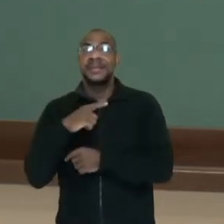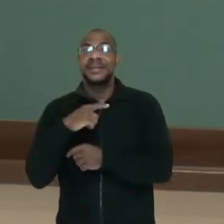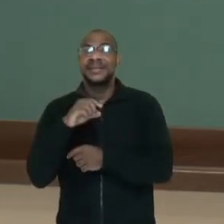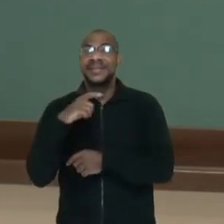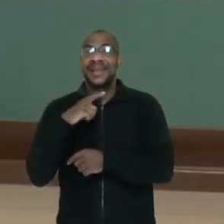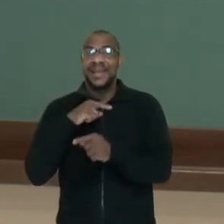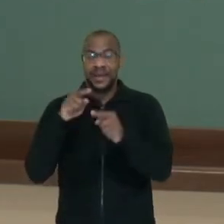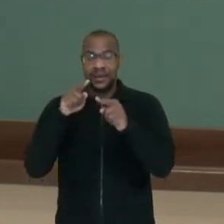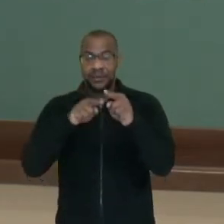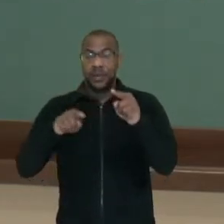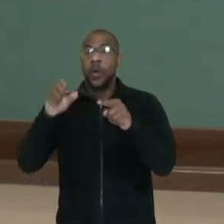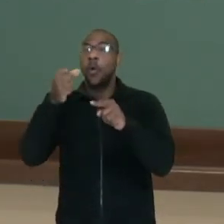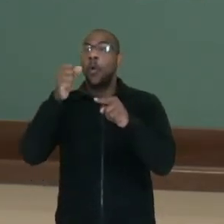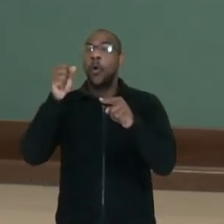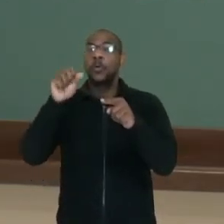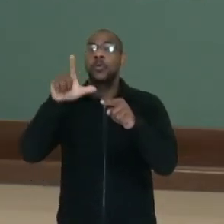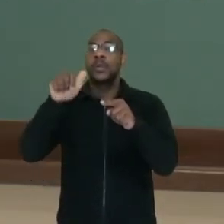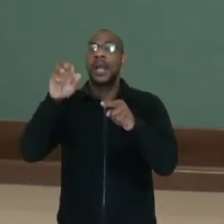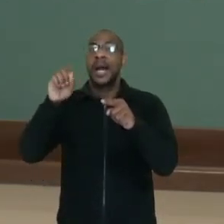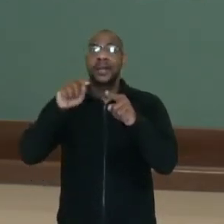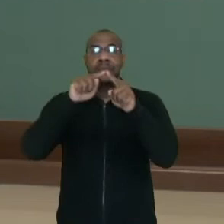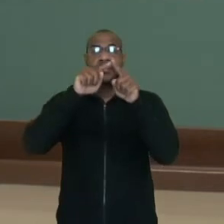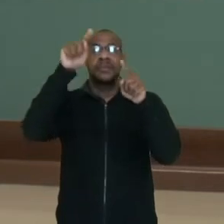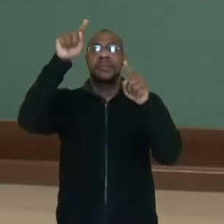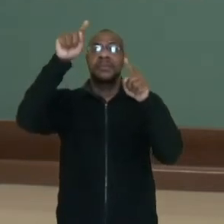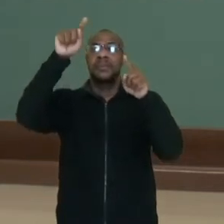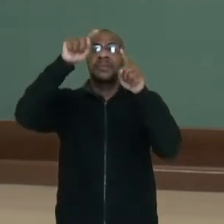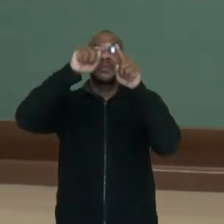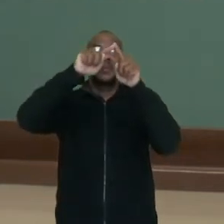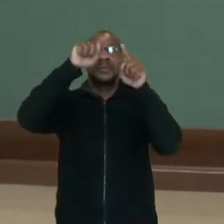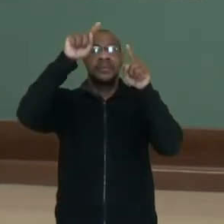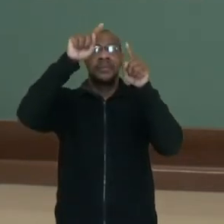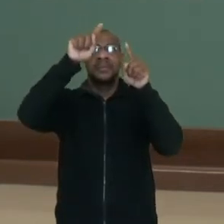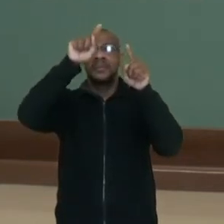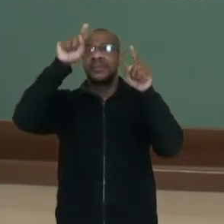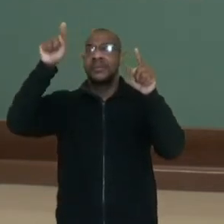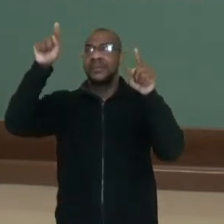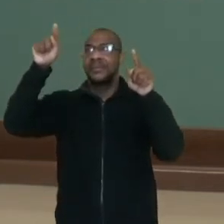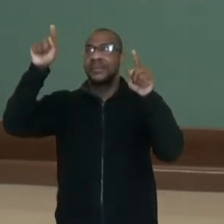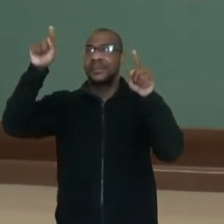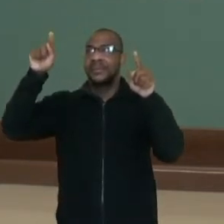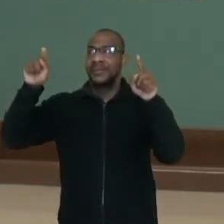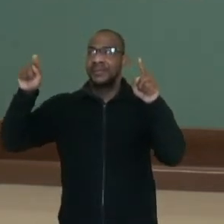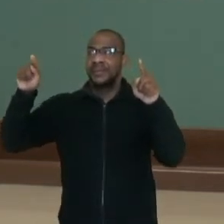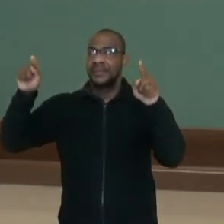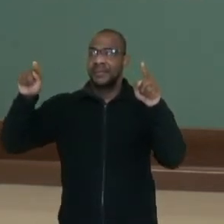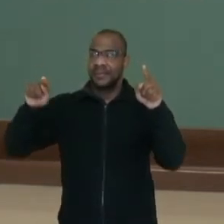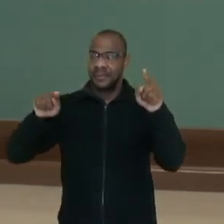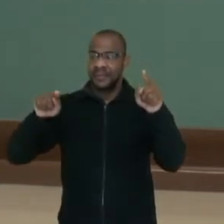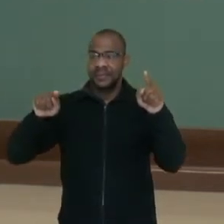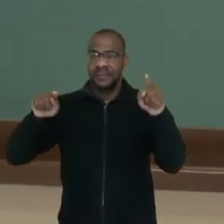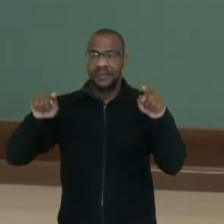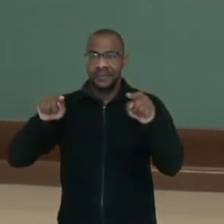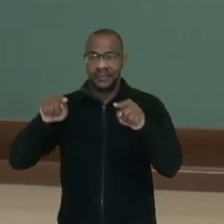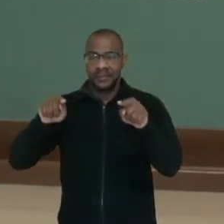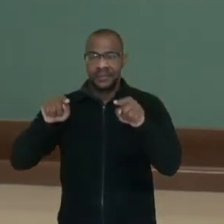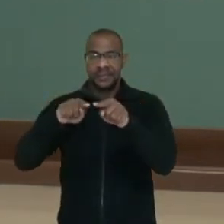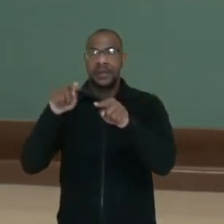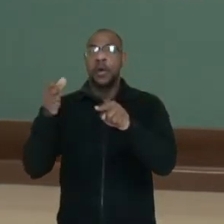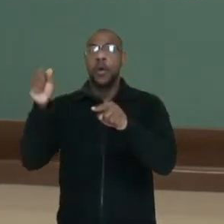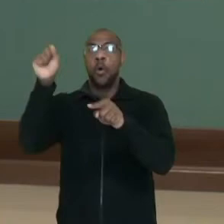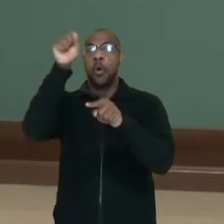8 lados, tá bom? 8 lados. Porque eu preciso do número de lados, né? E ele está escondido nessa